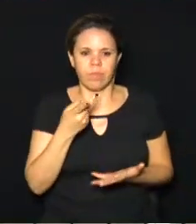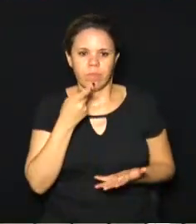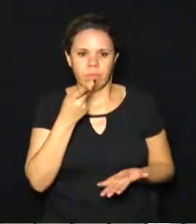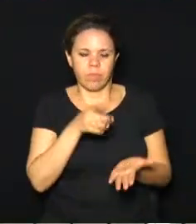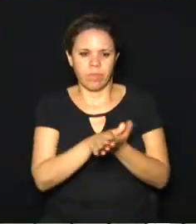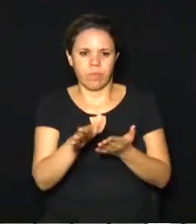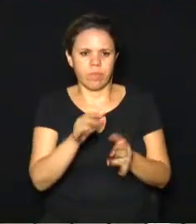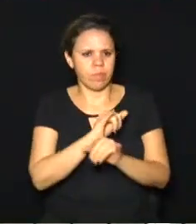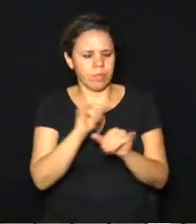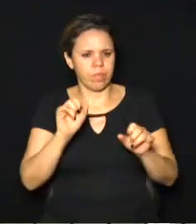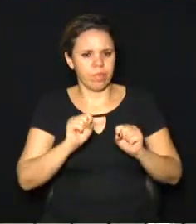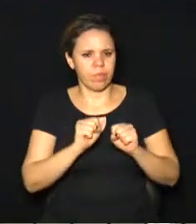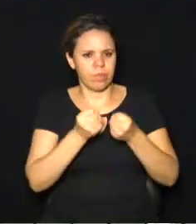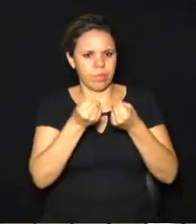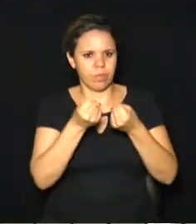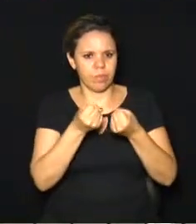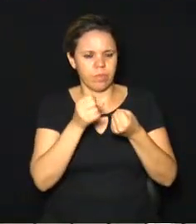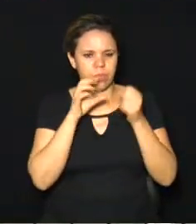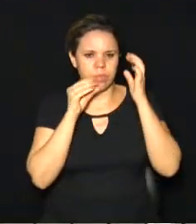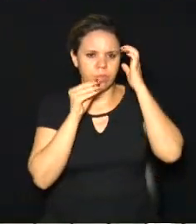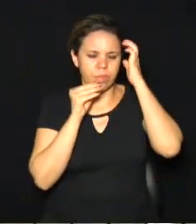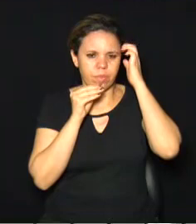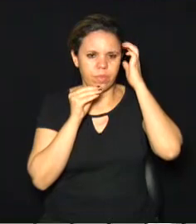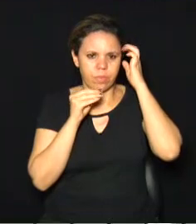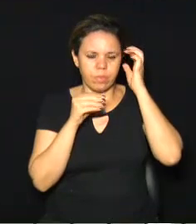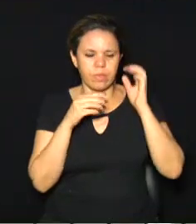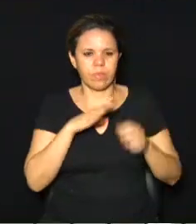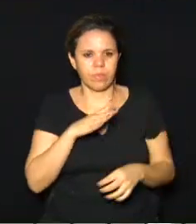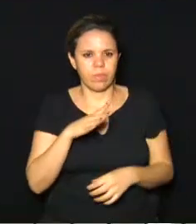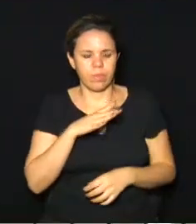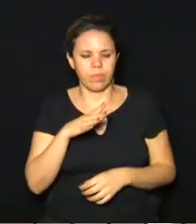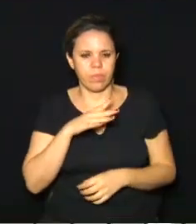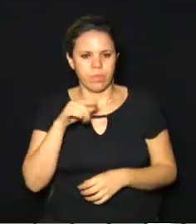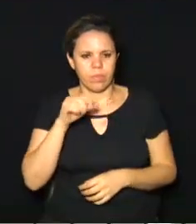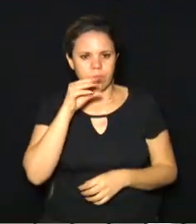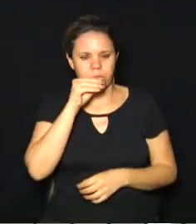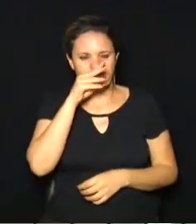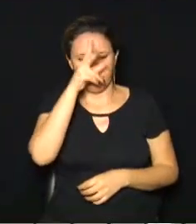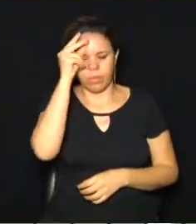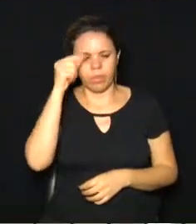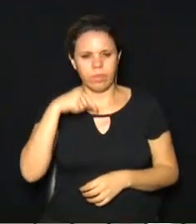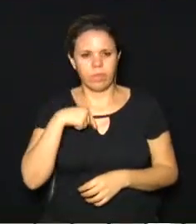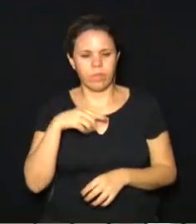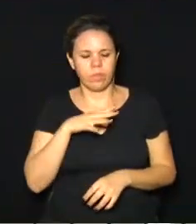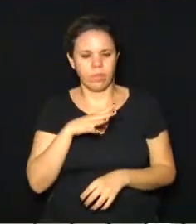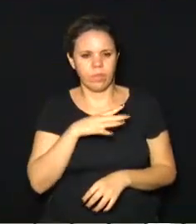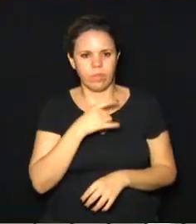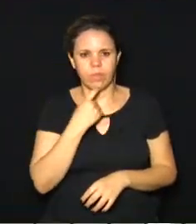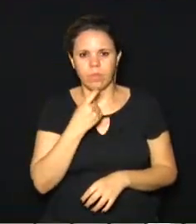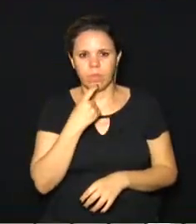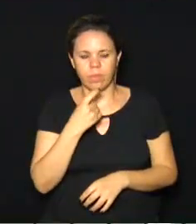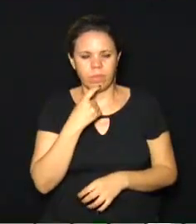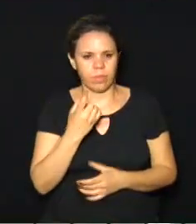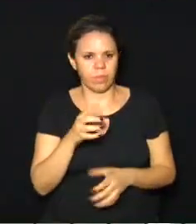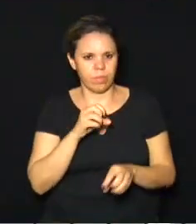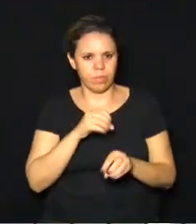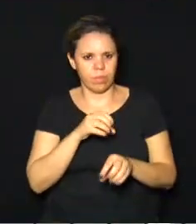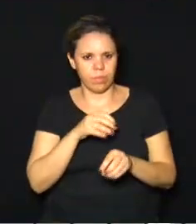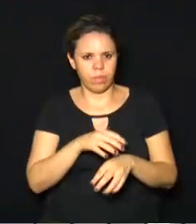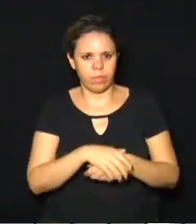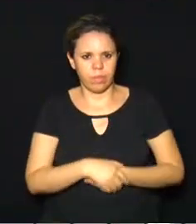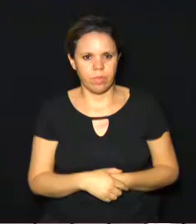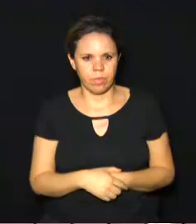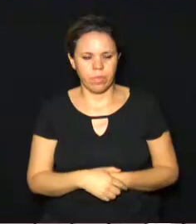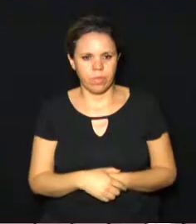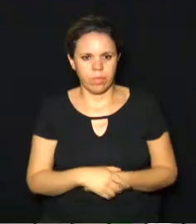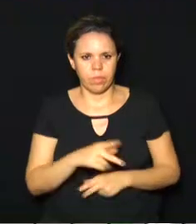publicamente defender, né, os servidores da nossa cidade, em especial no tema que nós estamos tratando, os servidores da educação,